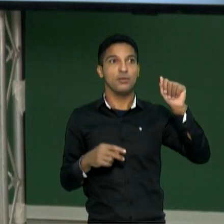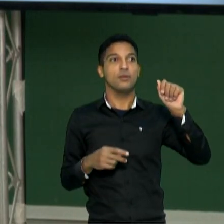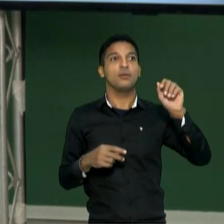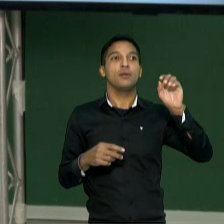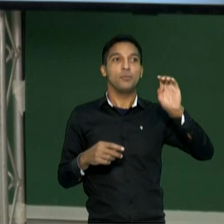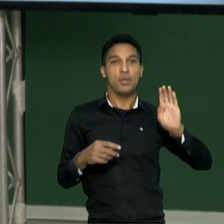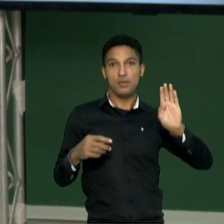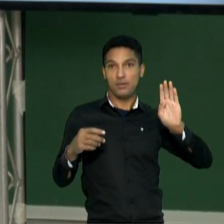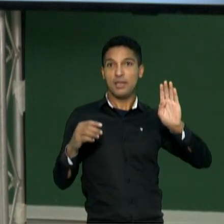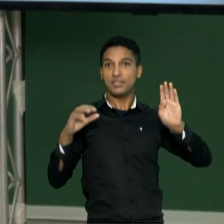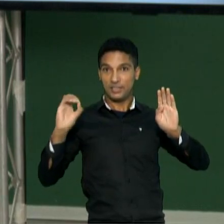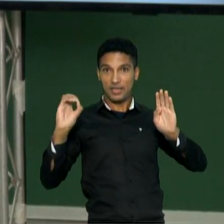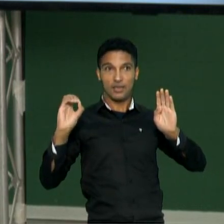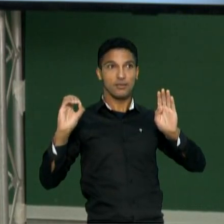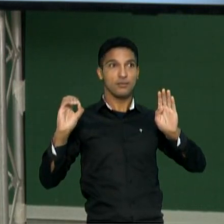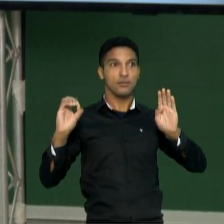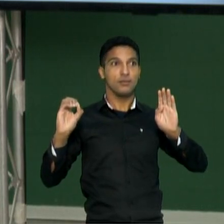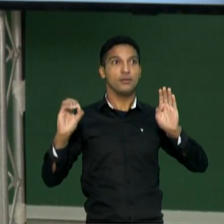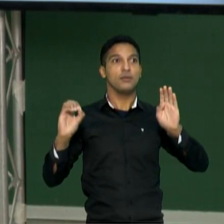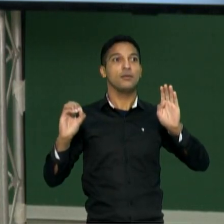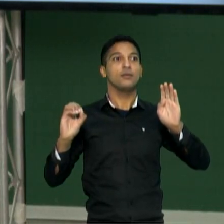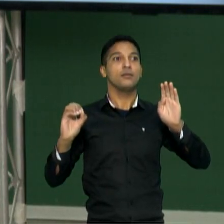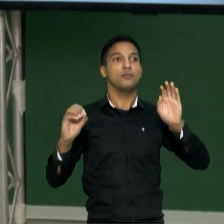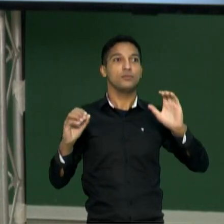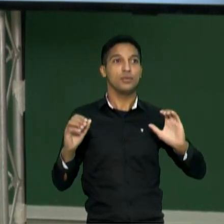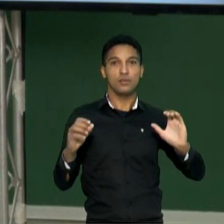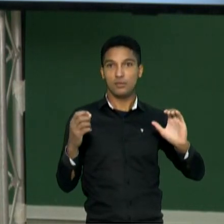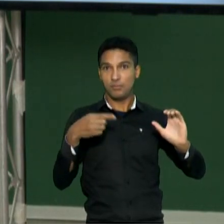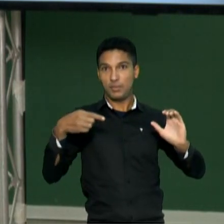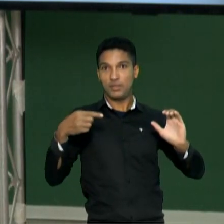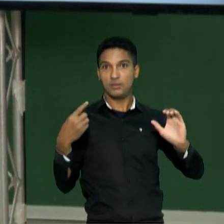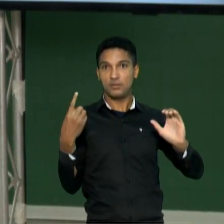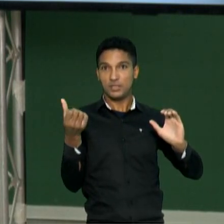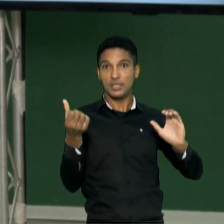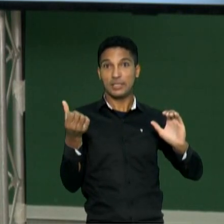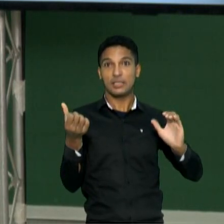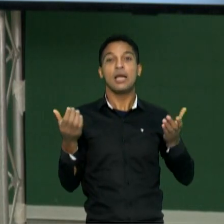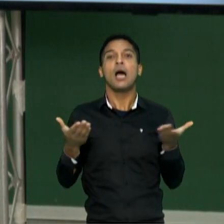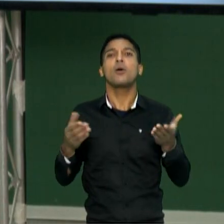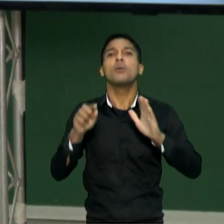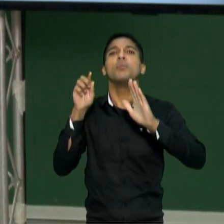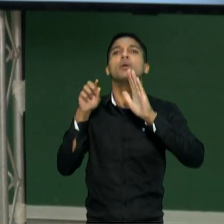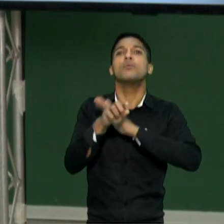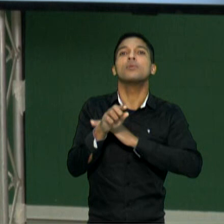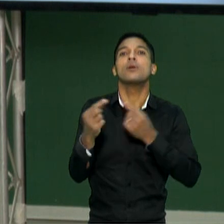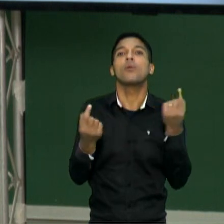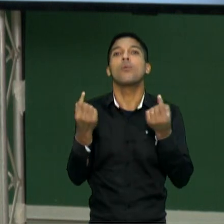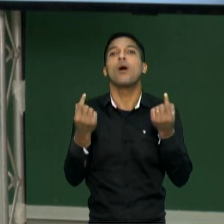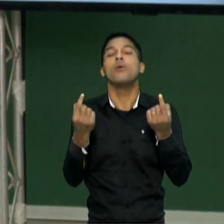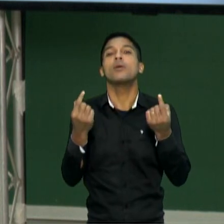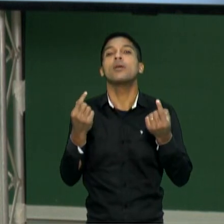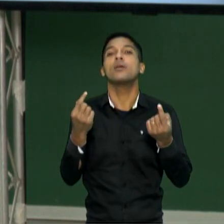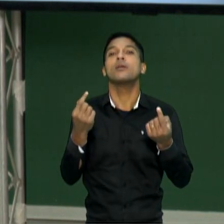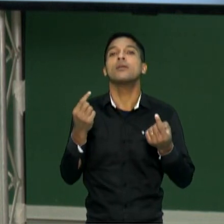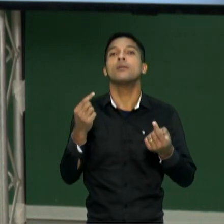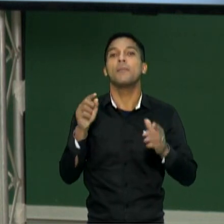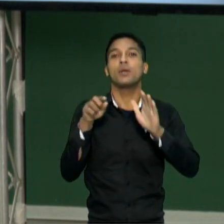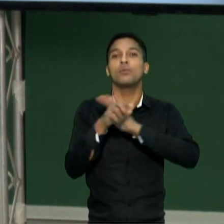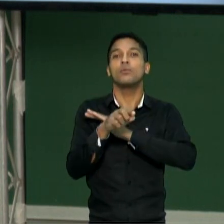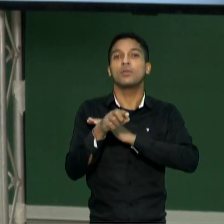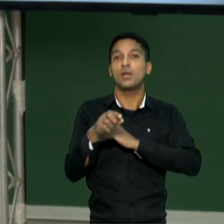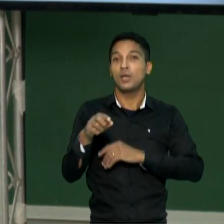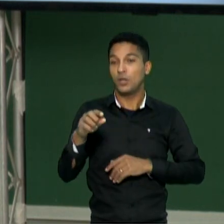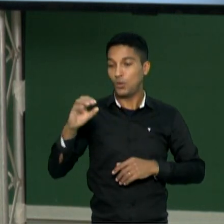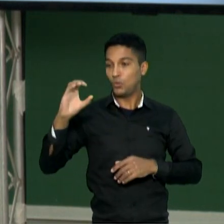menos 16. E a pergunta final, qual é o zero dessa função? Você pode substituir aqui por